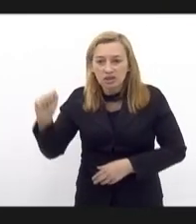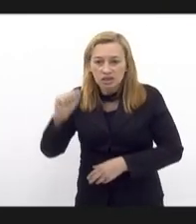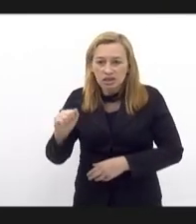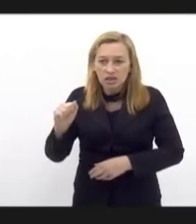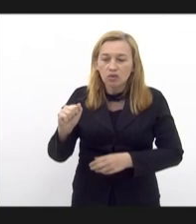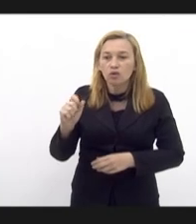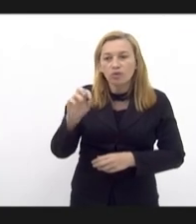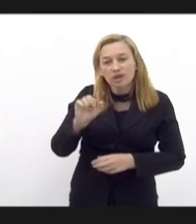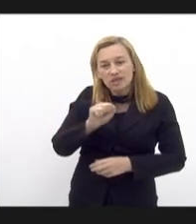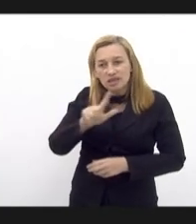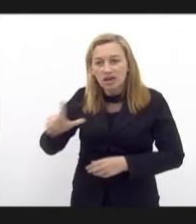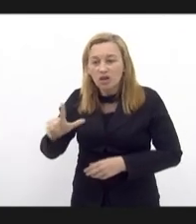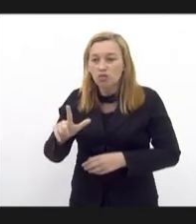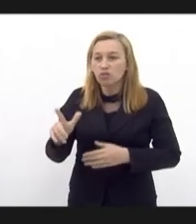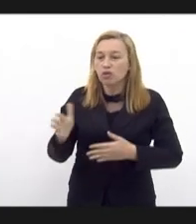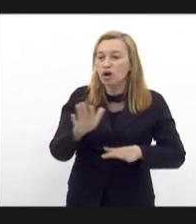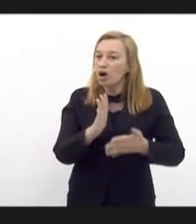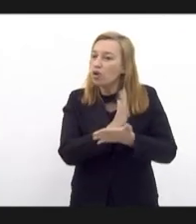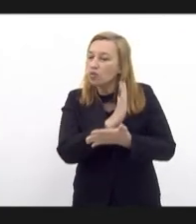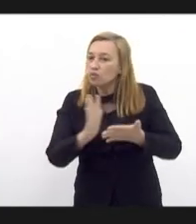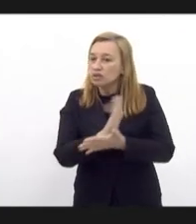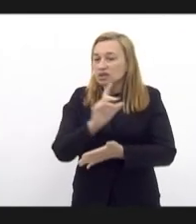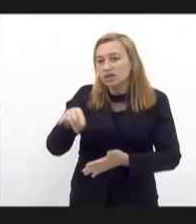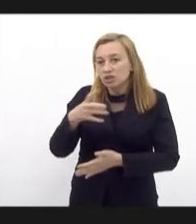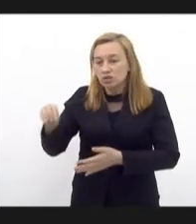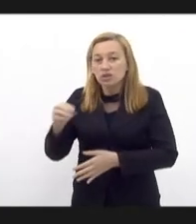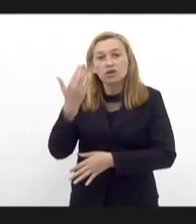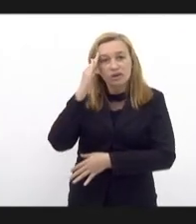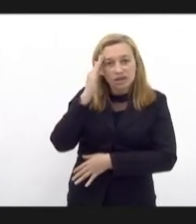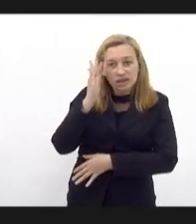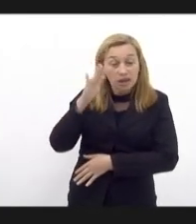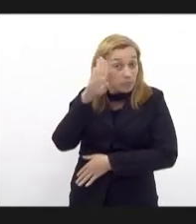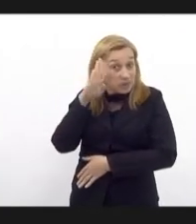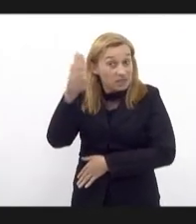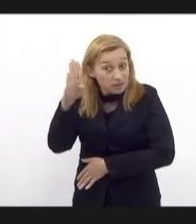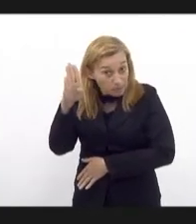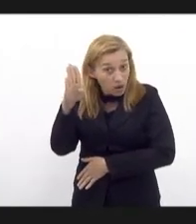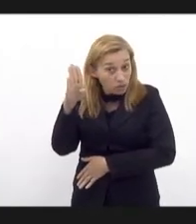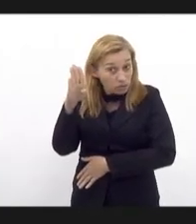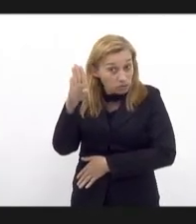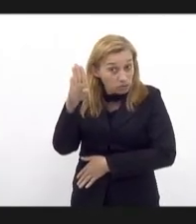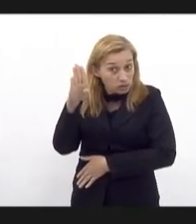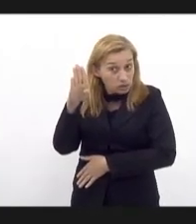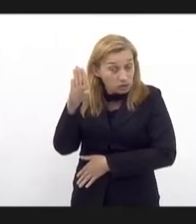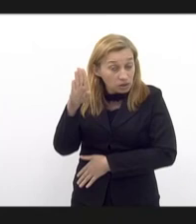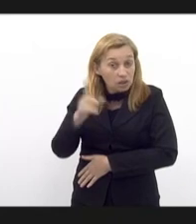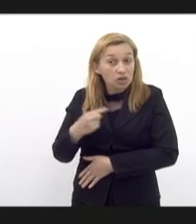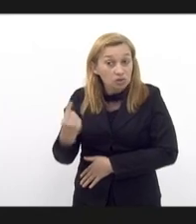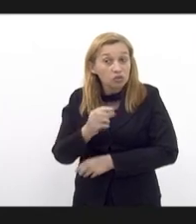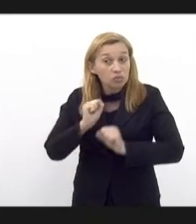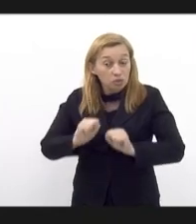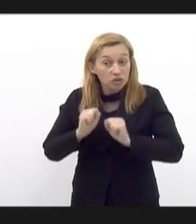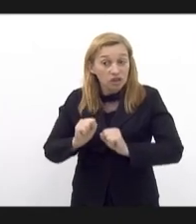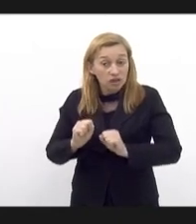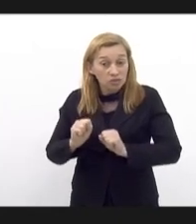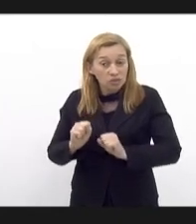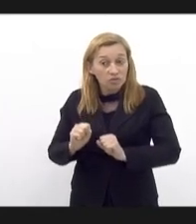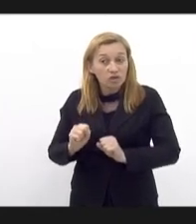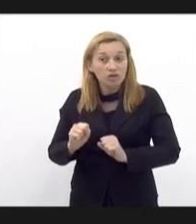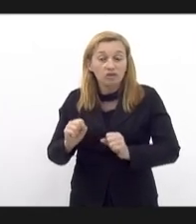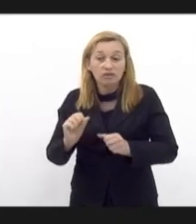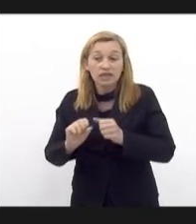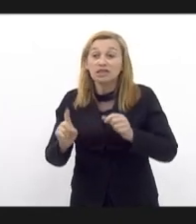foram deliberadas algumas ações, e essas ações eu entendo que são elas as principais que nós podemos promover neste